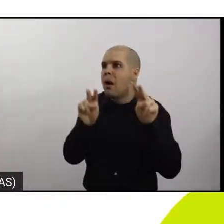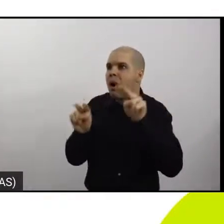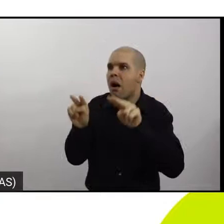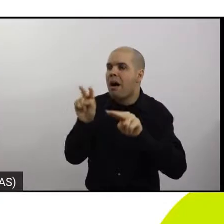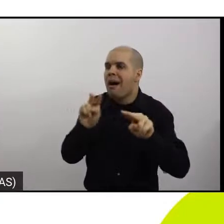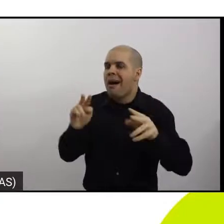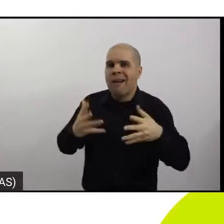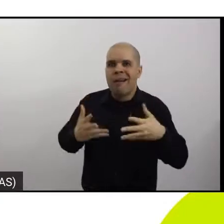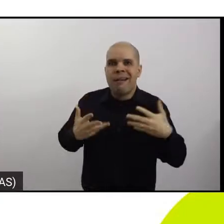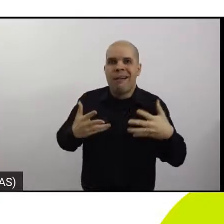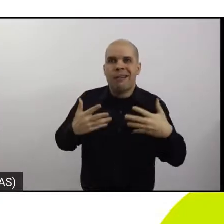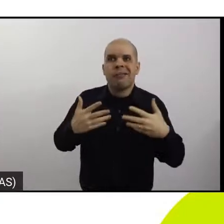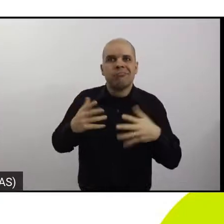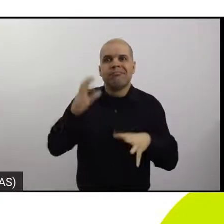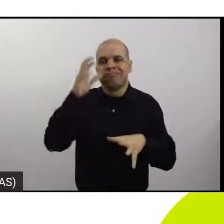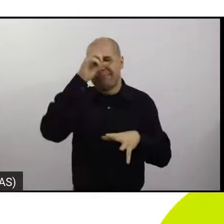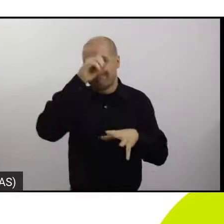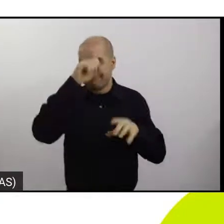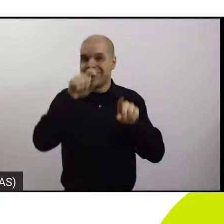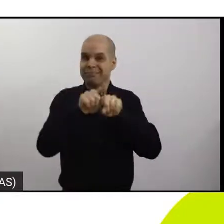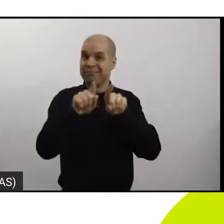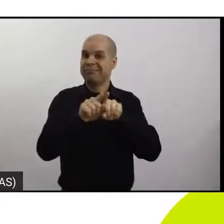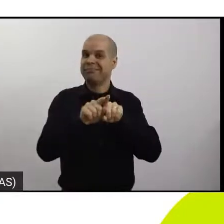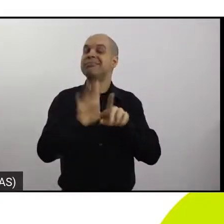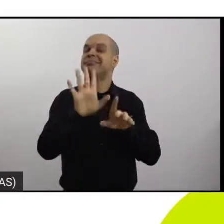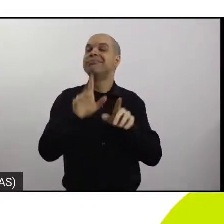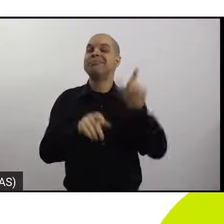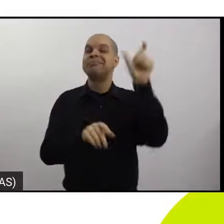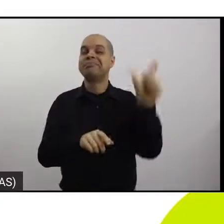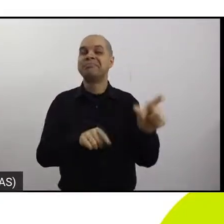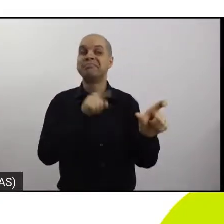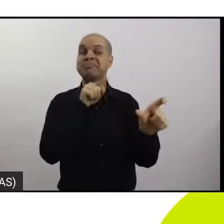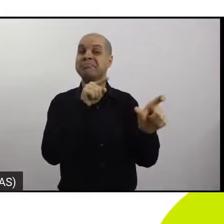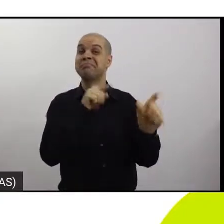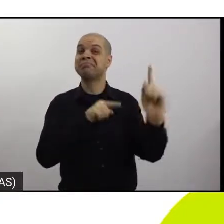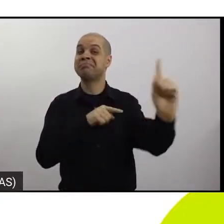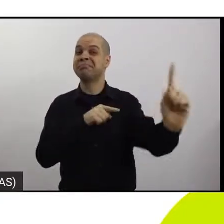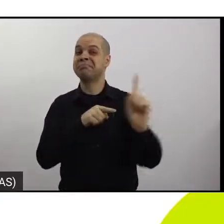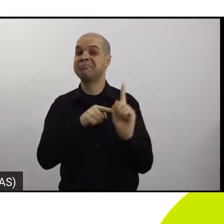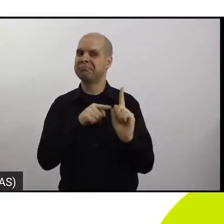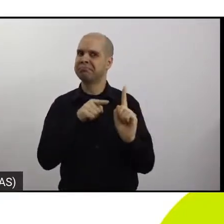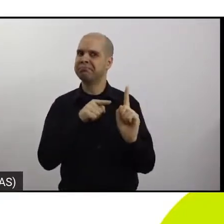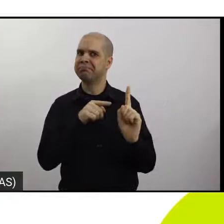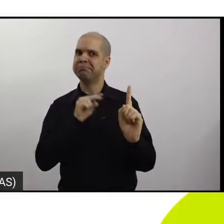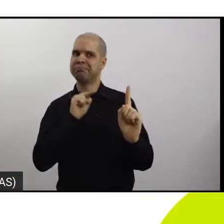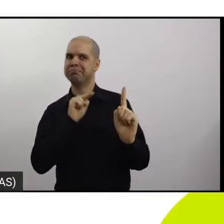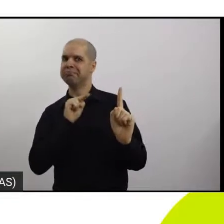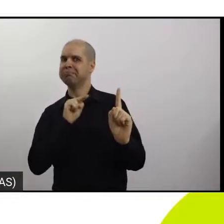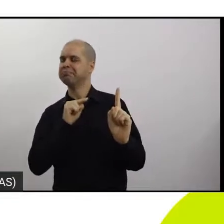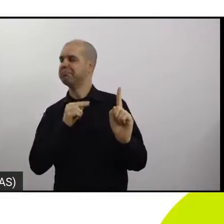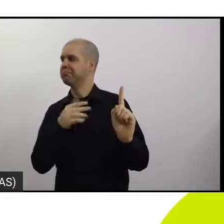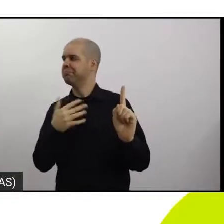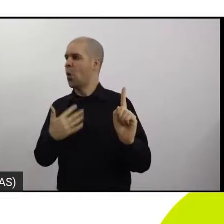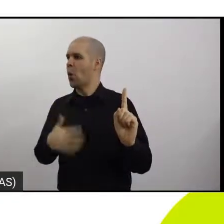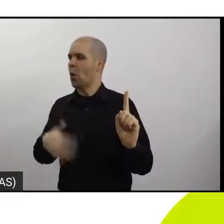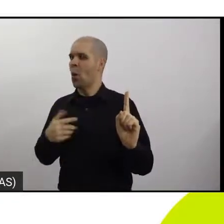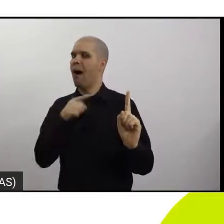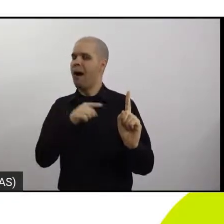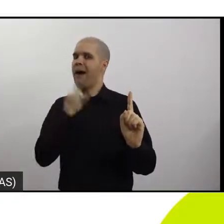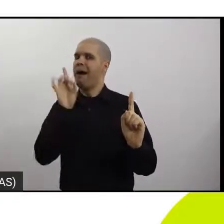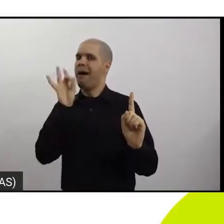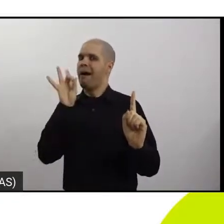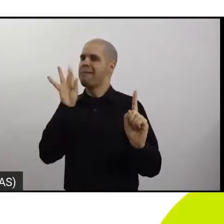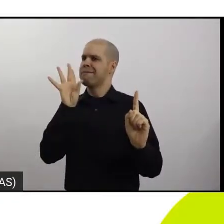super especial que eu encontrei no acervo também, muitas obras e registros. Inclusive, a gente vai